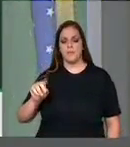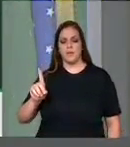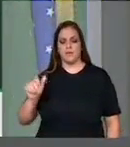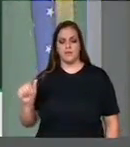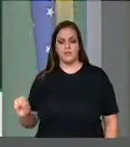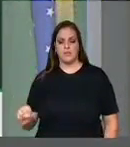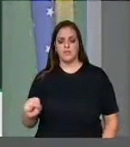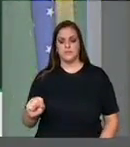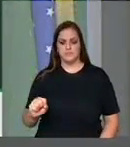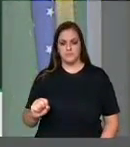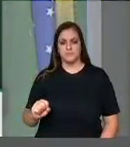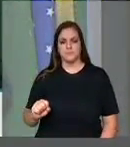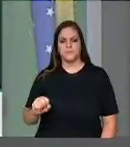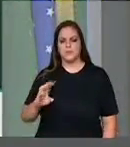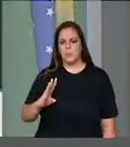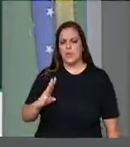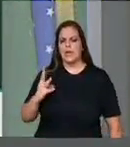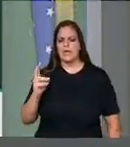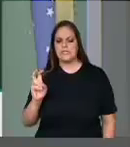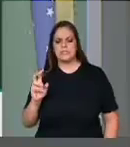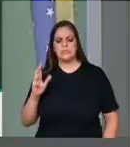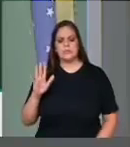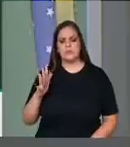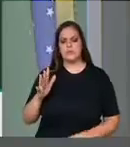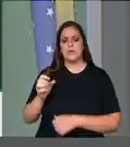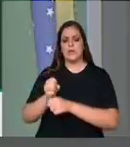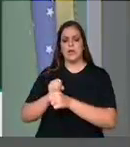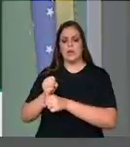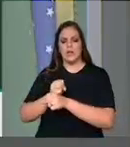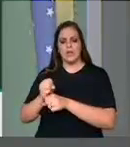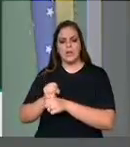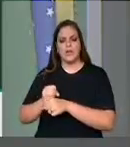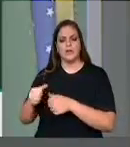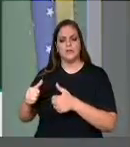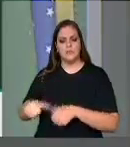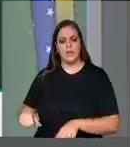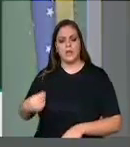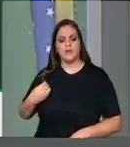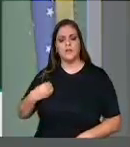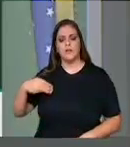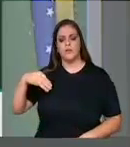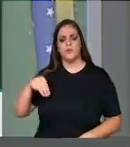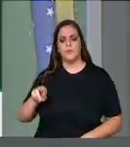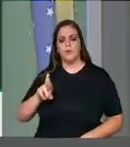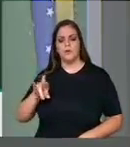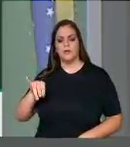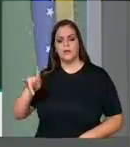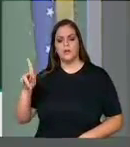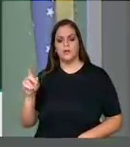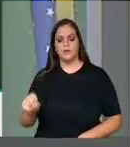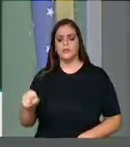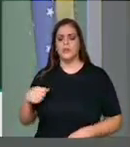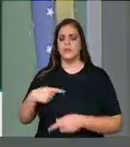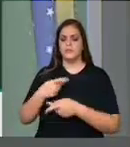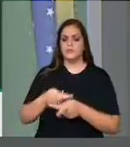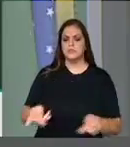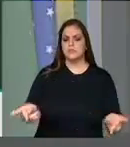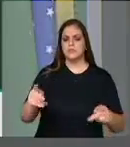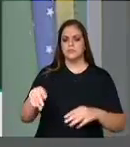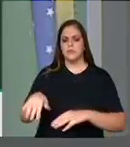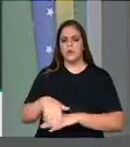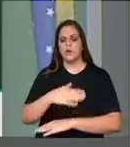uns 4, 5 anos de morrer. Começou a visitar muito o Exército e tudo, e visitou as agulhas